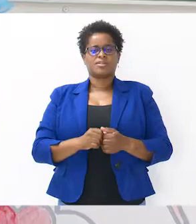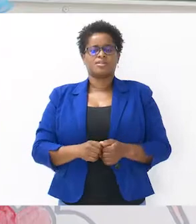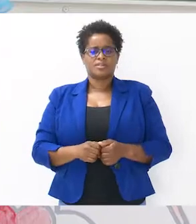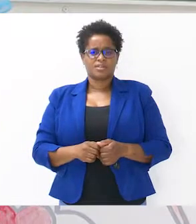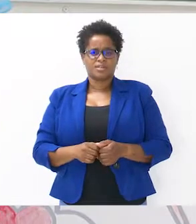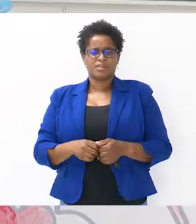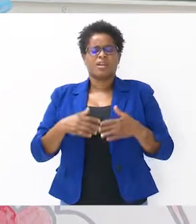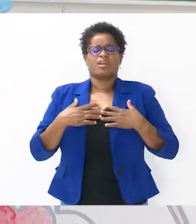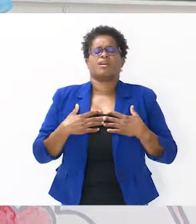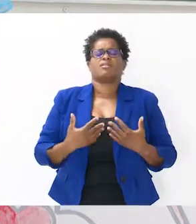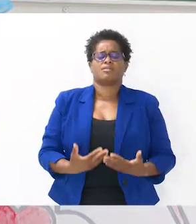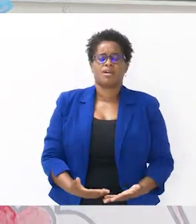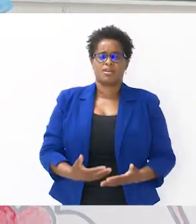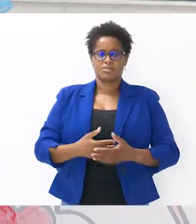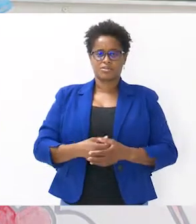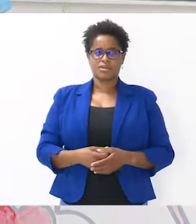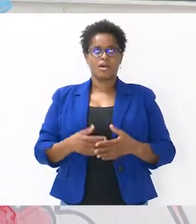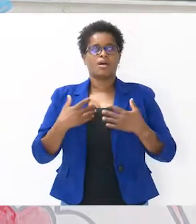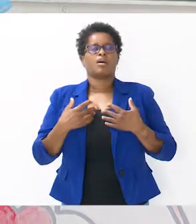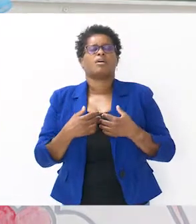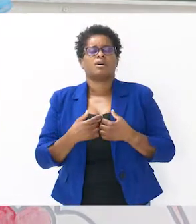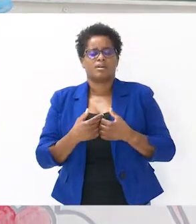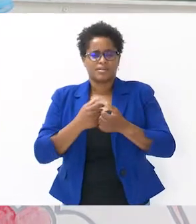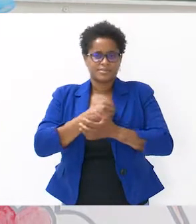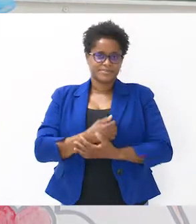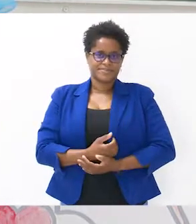Que cansaço!